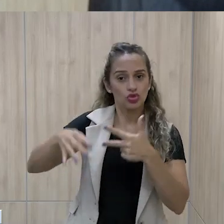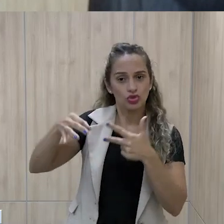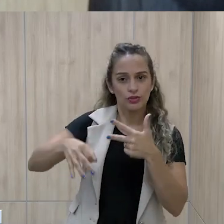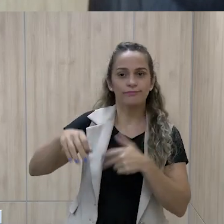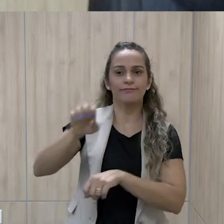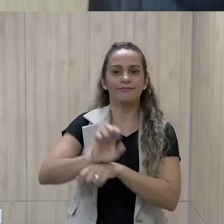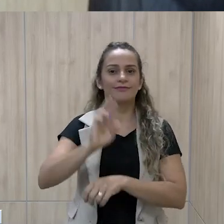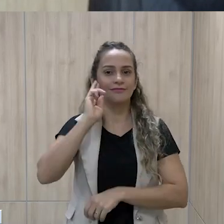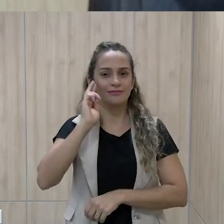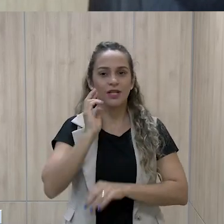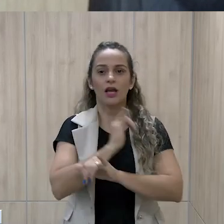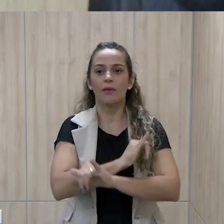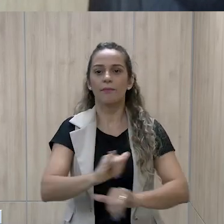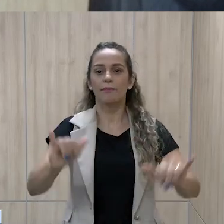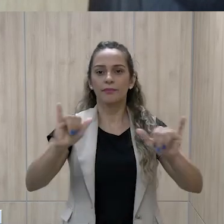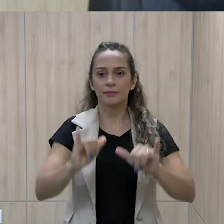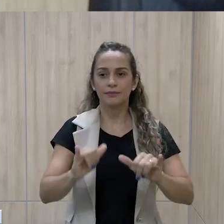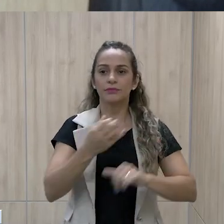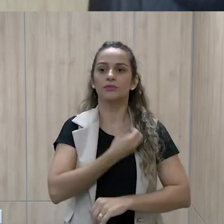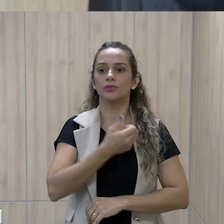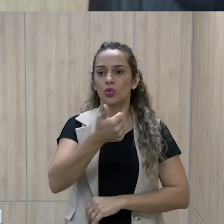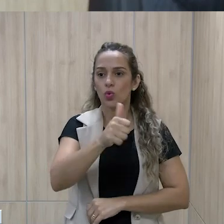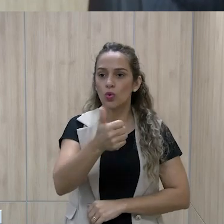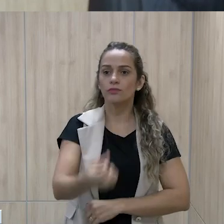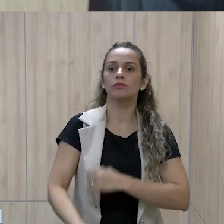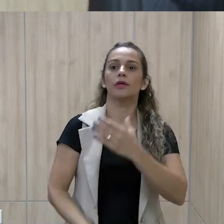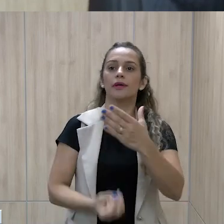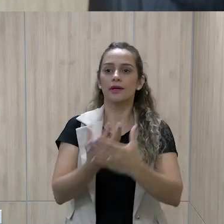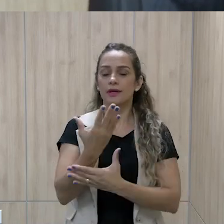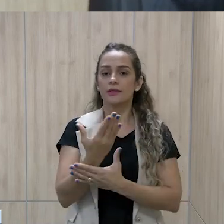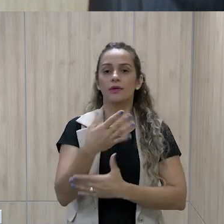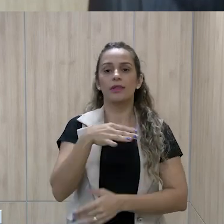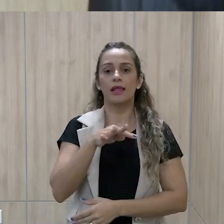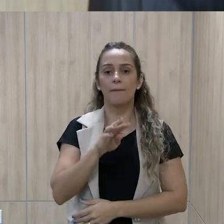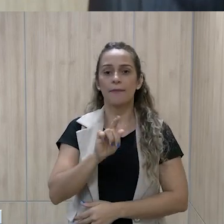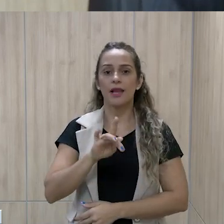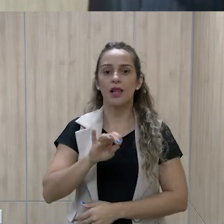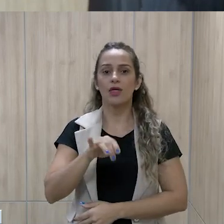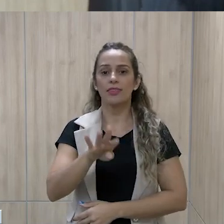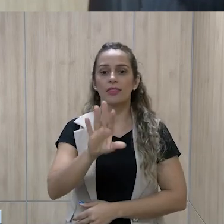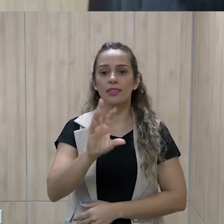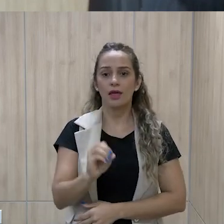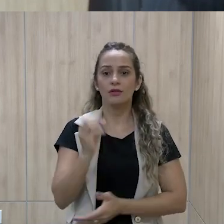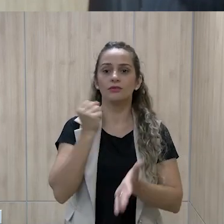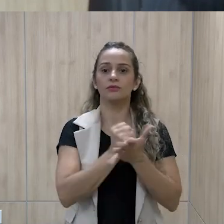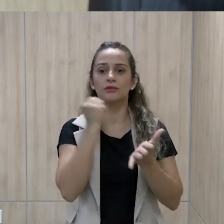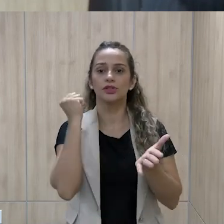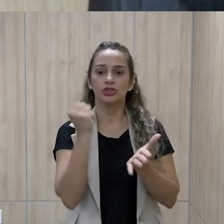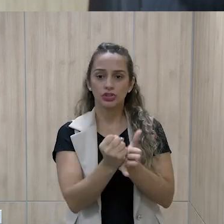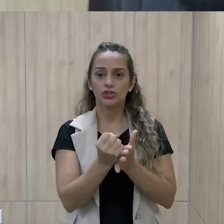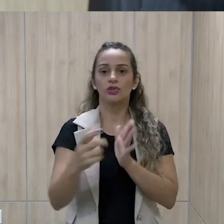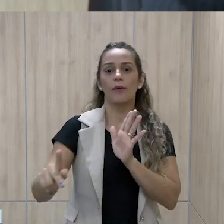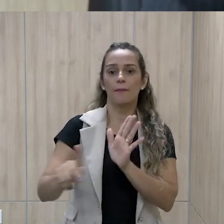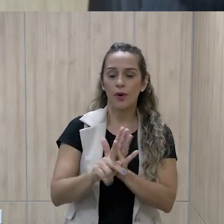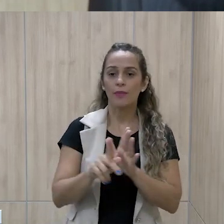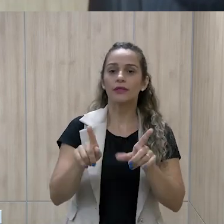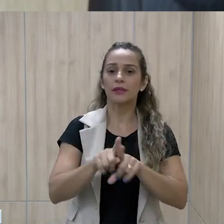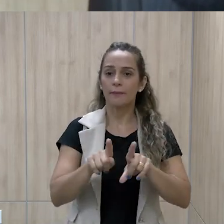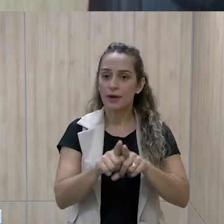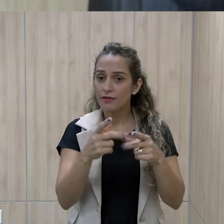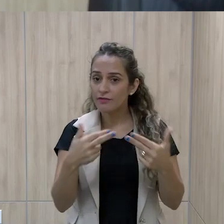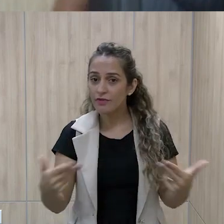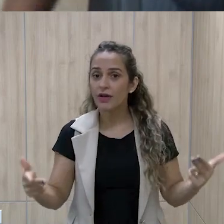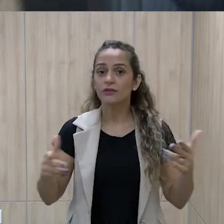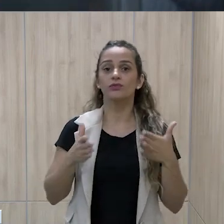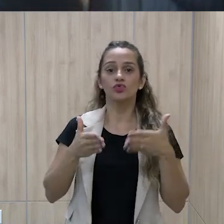do estado mensagem número 11 dispõe sobre a criação do tabelionato e o Ofício de Registro